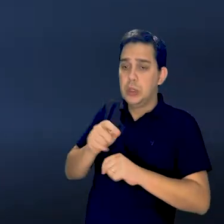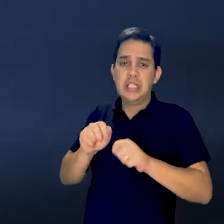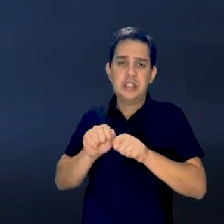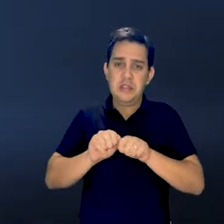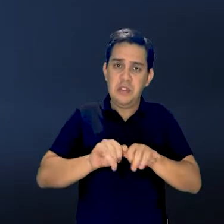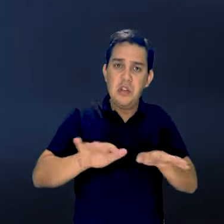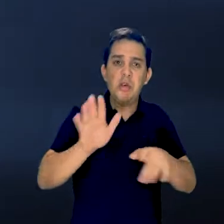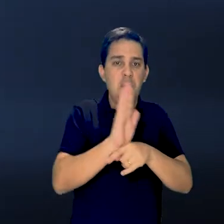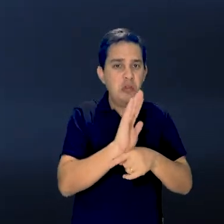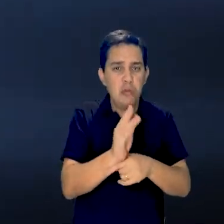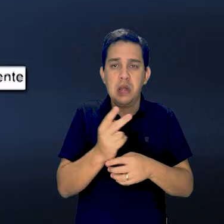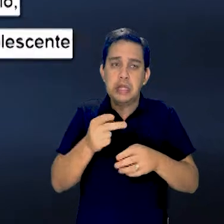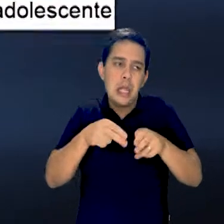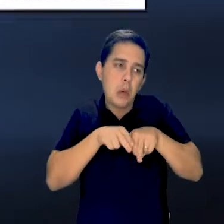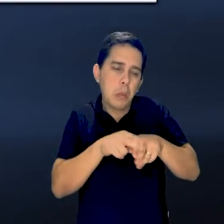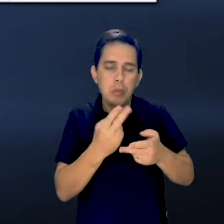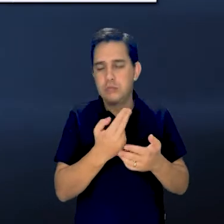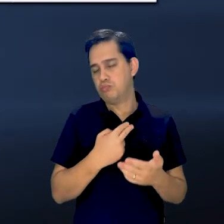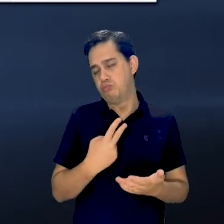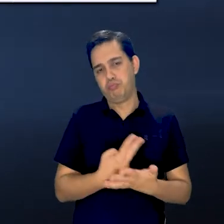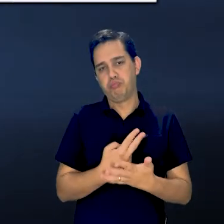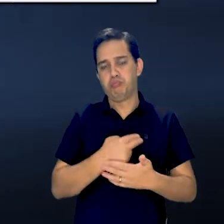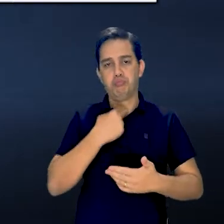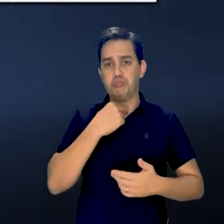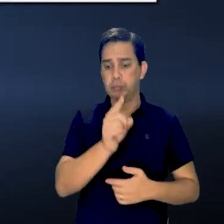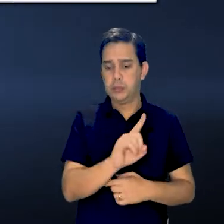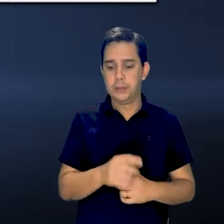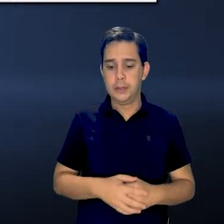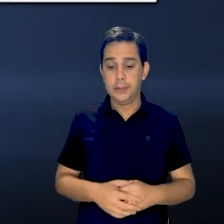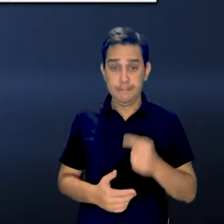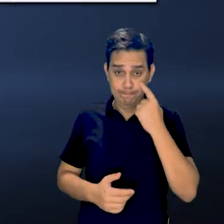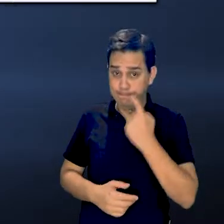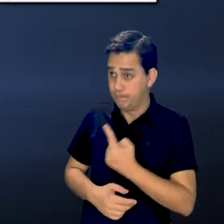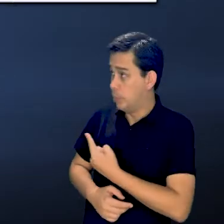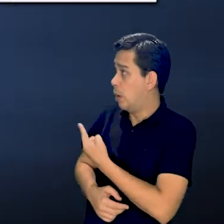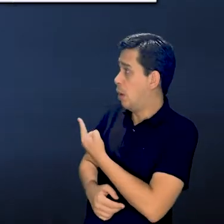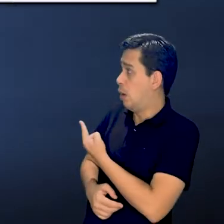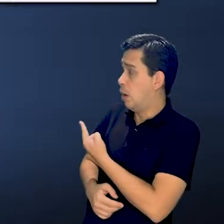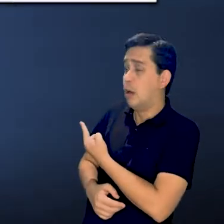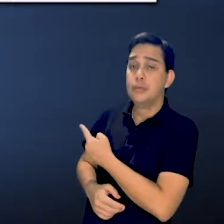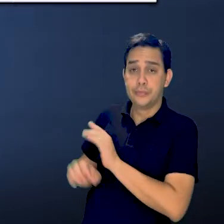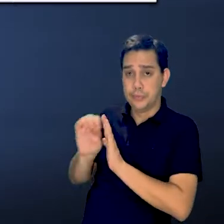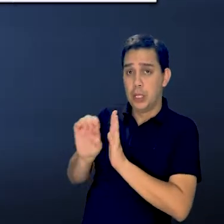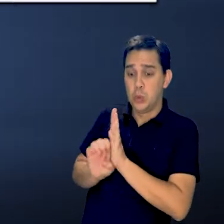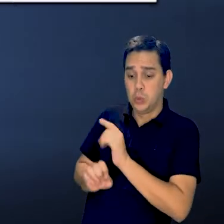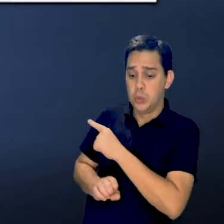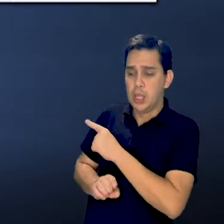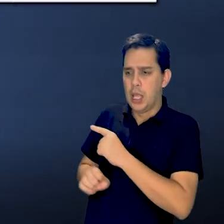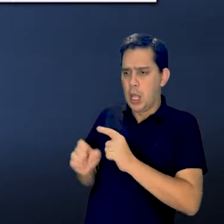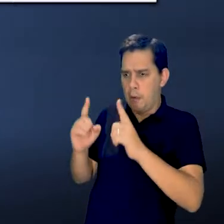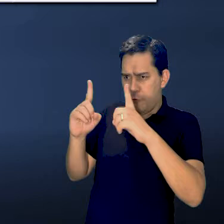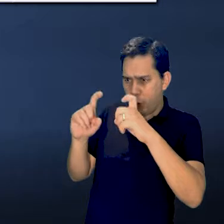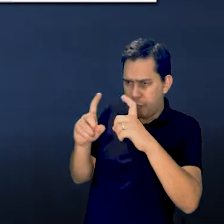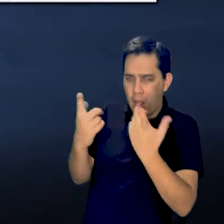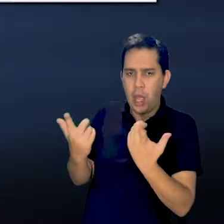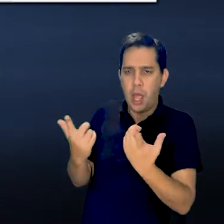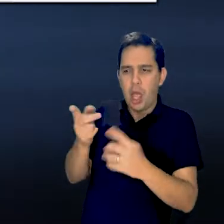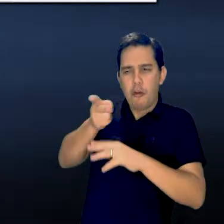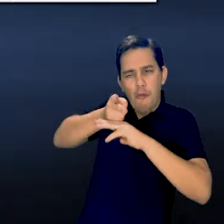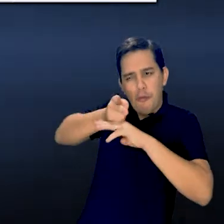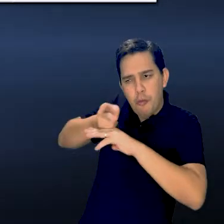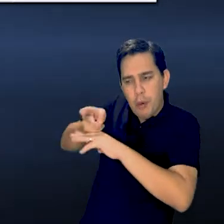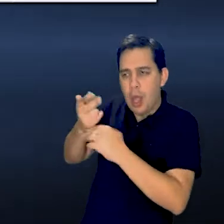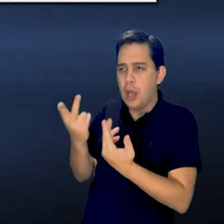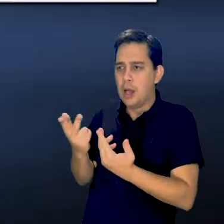240, que prevê as condutas de produzir, reproduzir, dirigir, fotografar, filmar